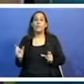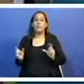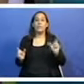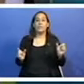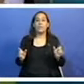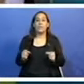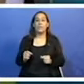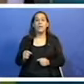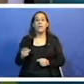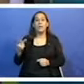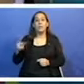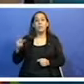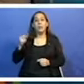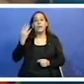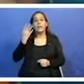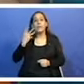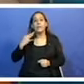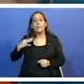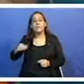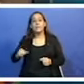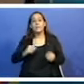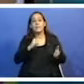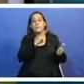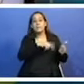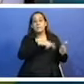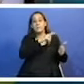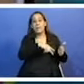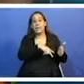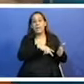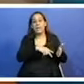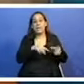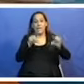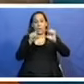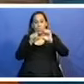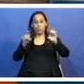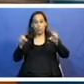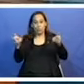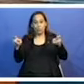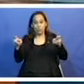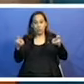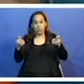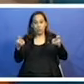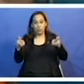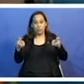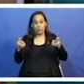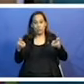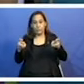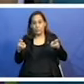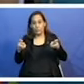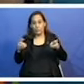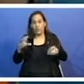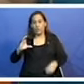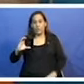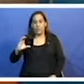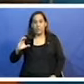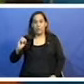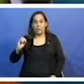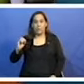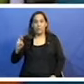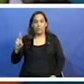para quem? Para criança. Então, esse daqui é o título, certo? Desse